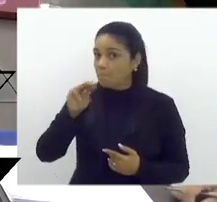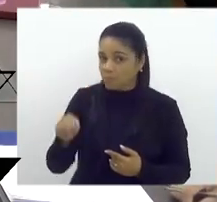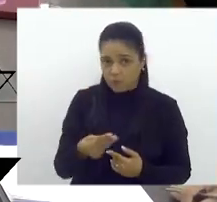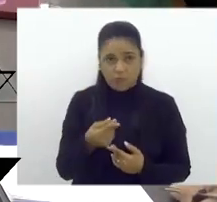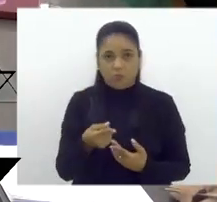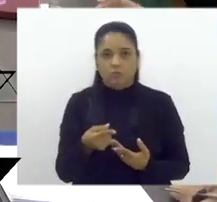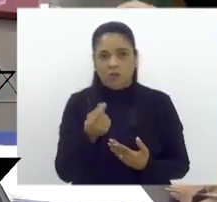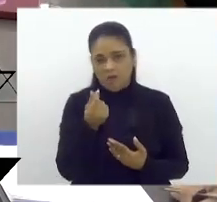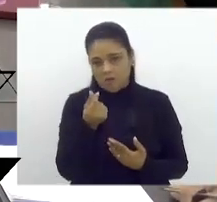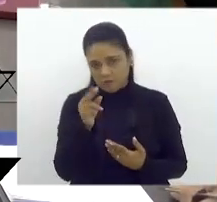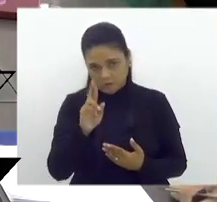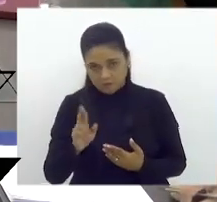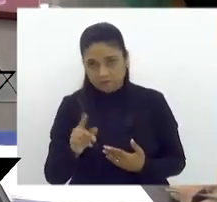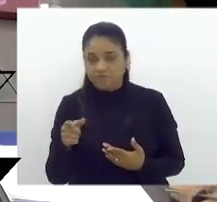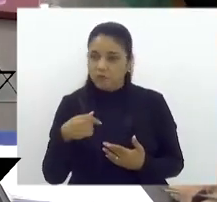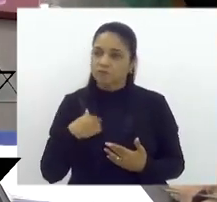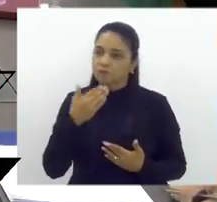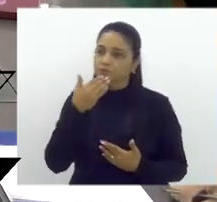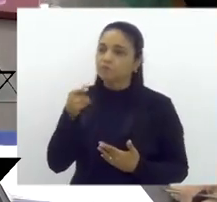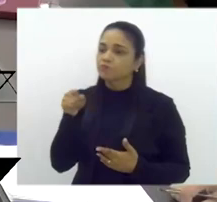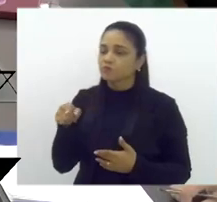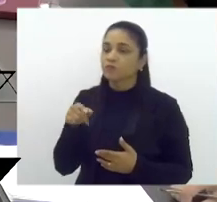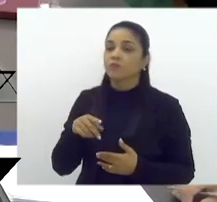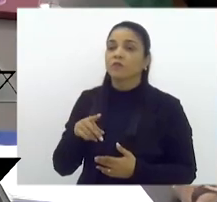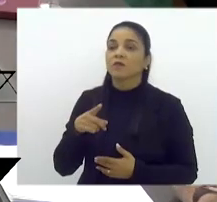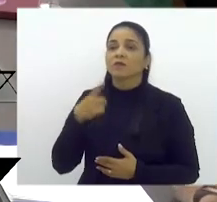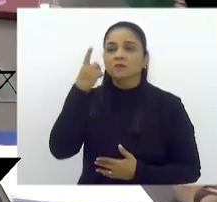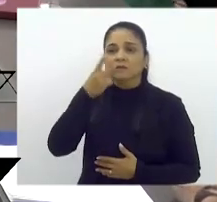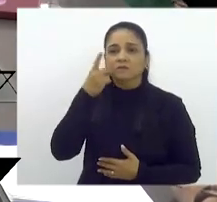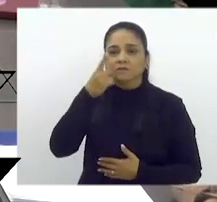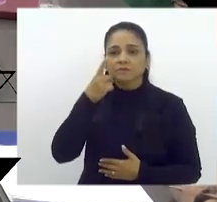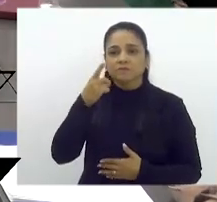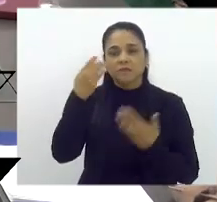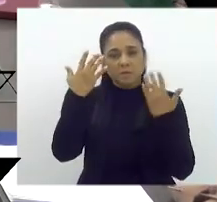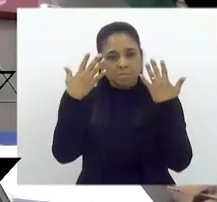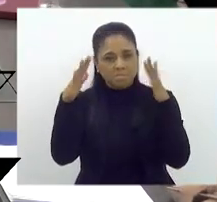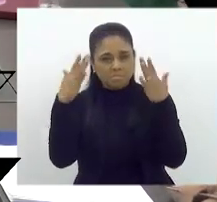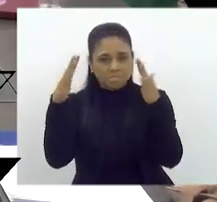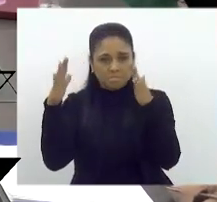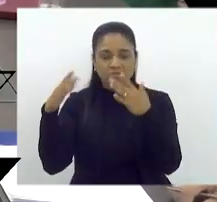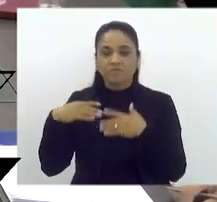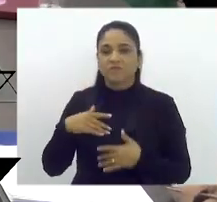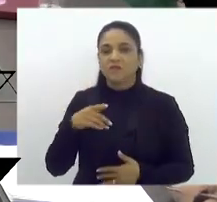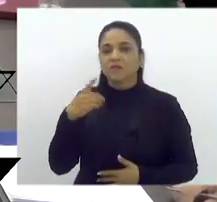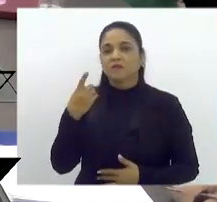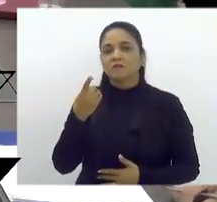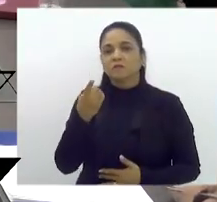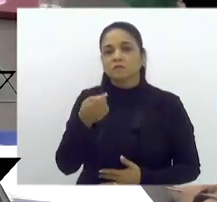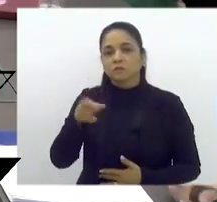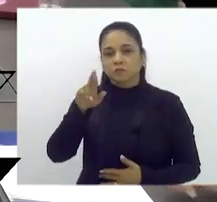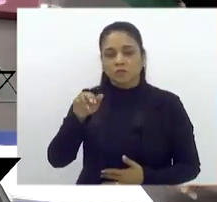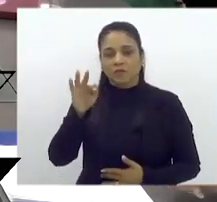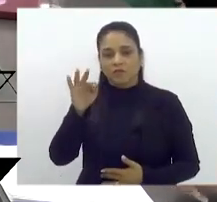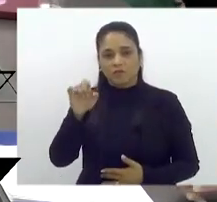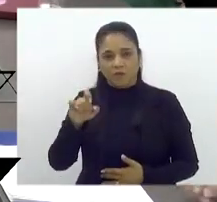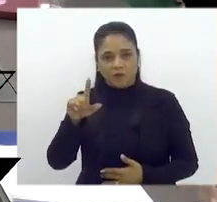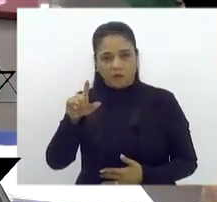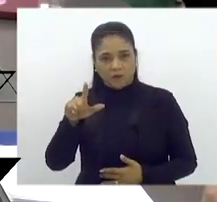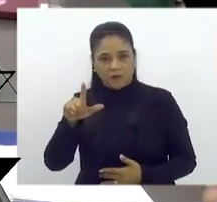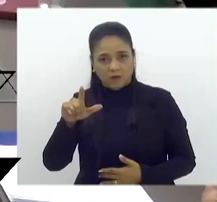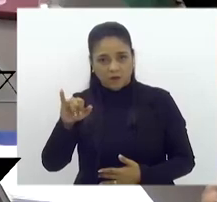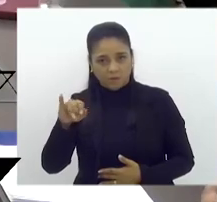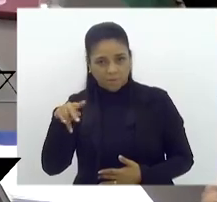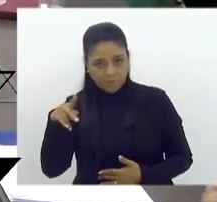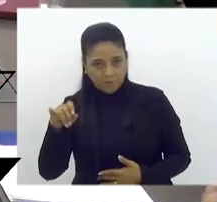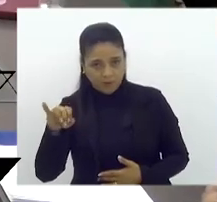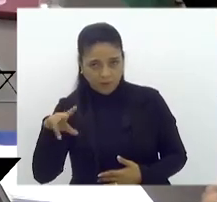antes, depois de Vitor Júnior, Vossa Excelência, deputado Mink. Presidente, primeiro, parabenizar o deputado Felipe Raves, acho que essa é uma preocupação muito relevante.